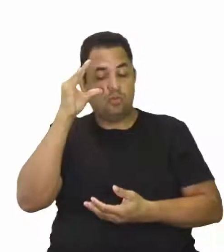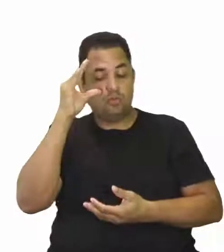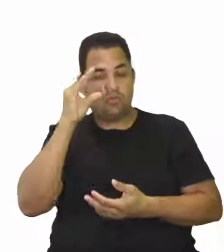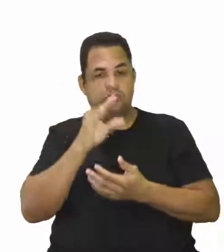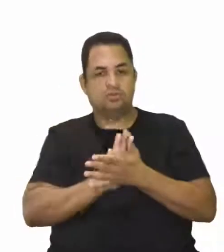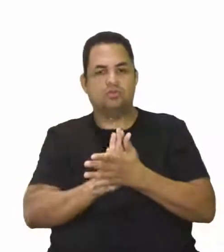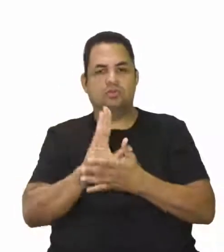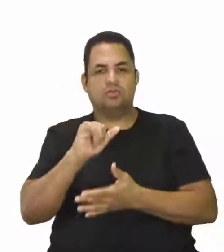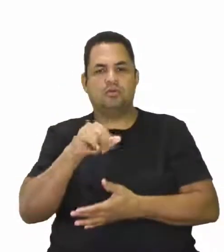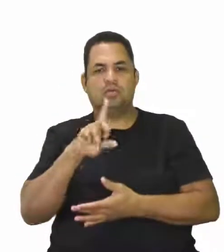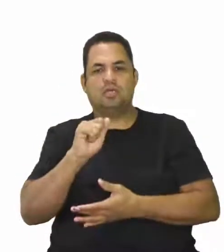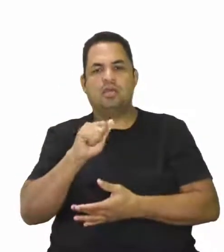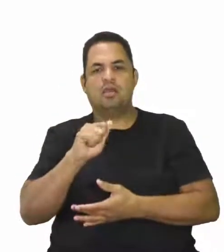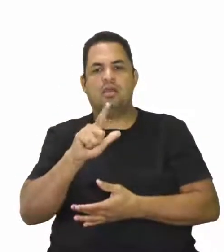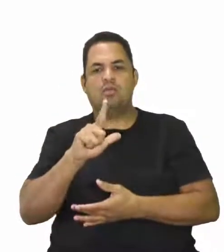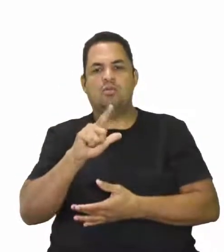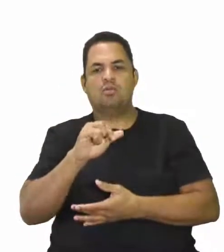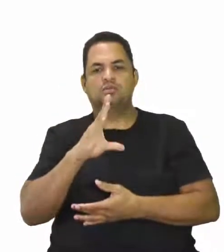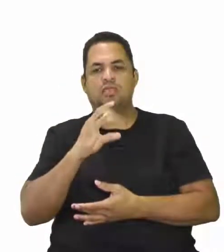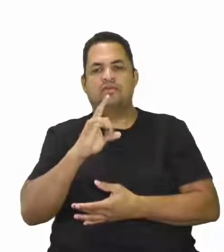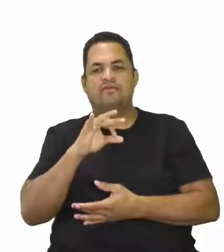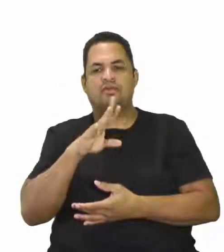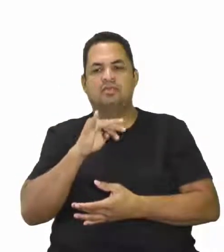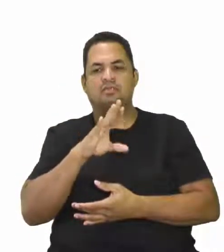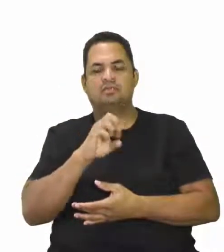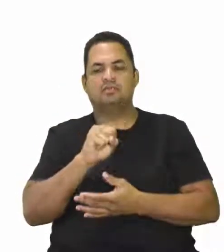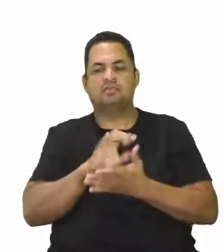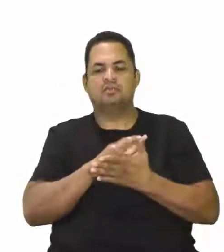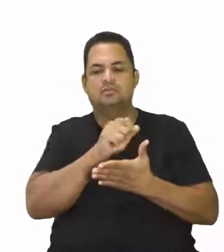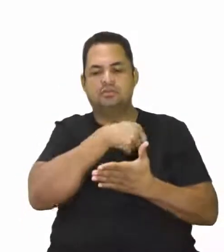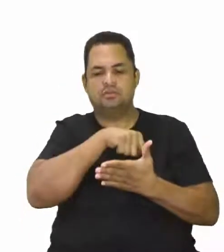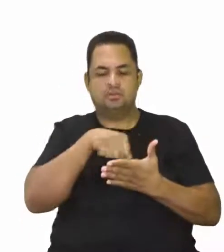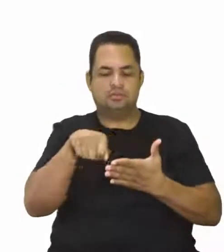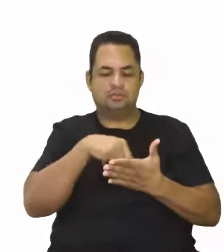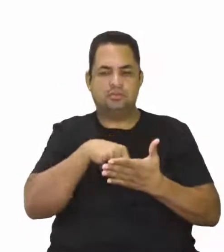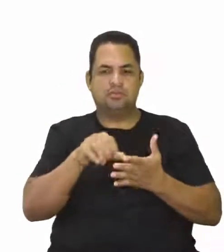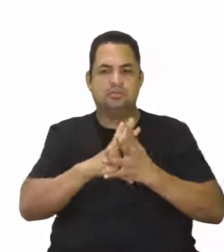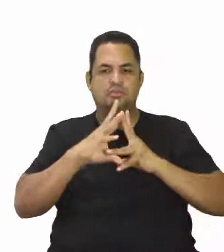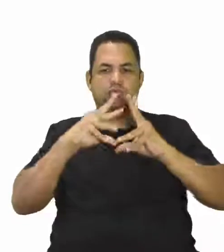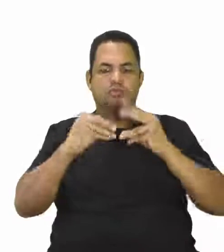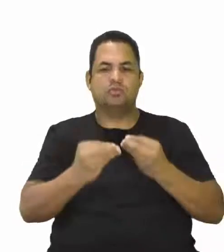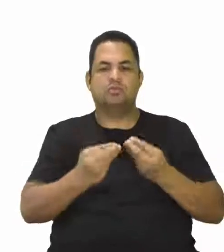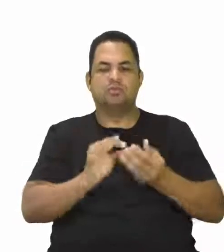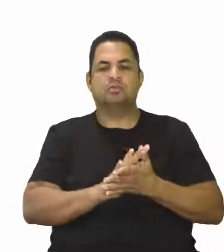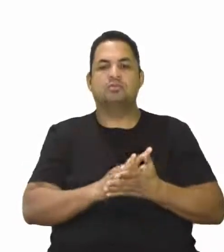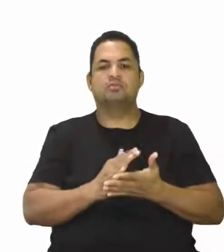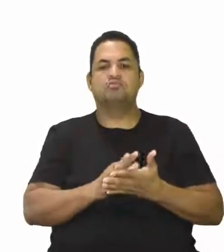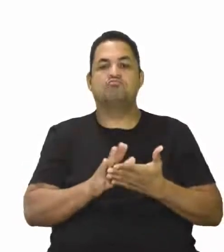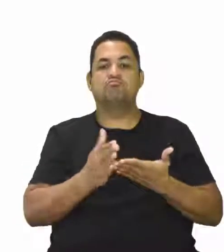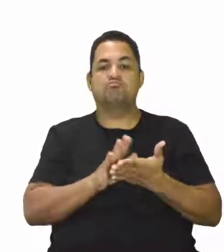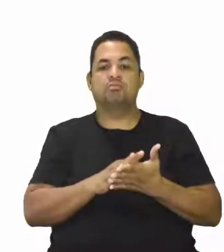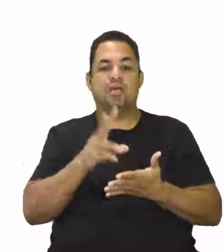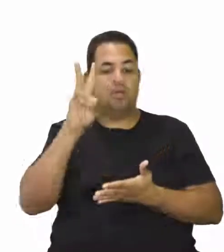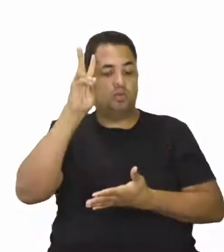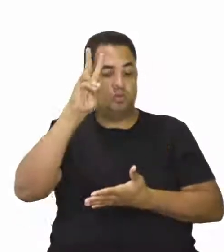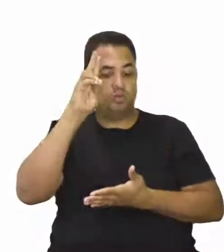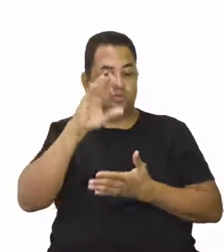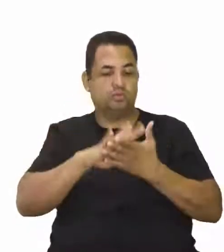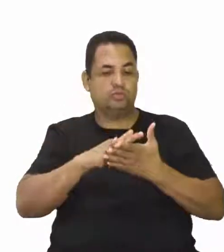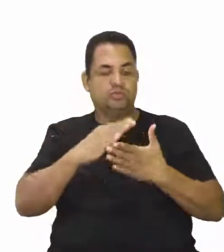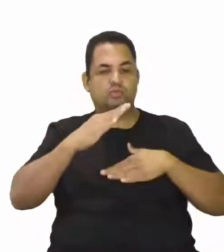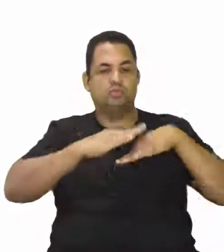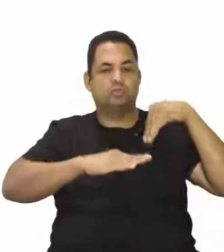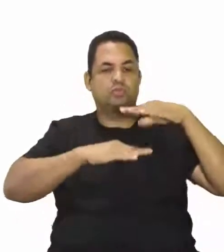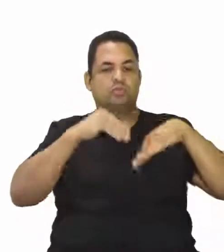Miguel de Cervantes e os livros, né, a sua escrita como um todo. Conta os historiadores que boa